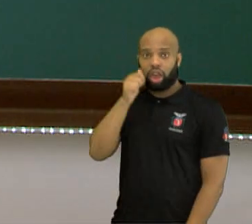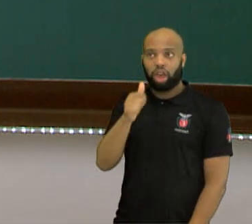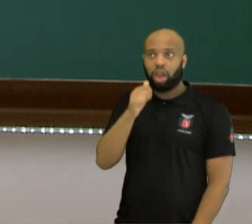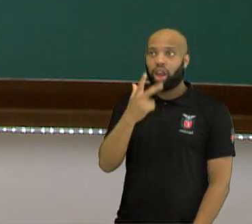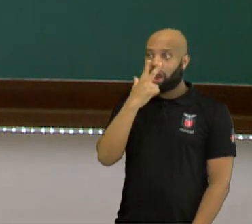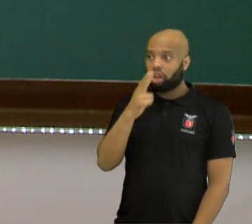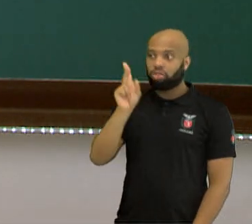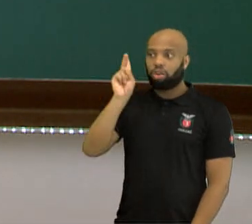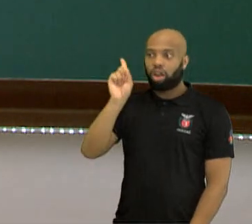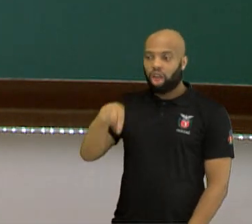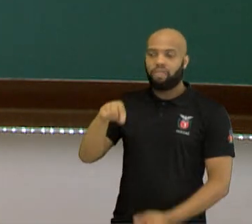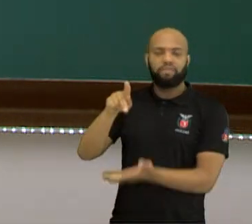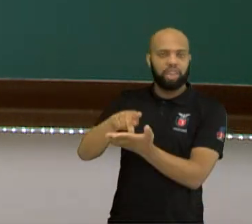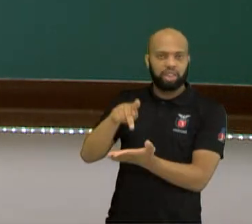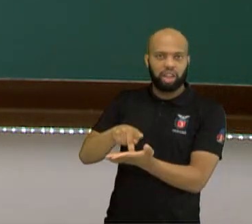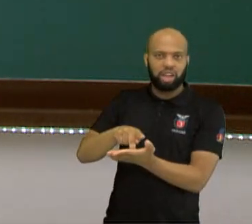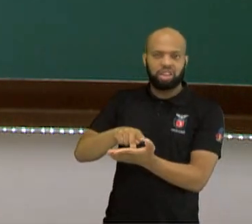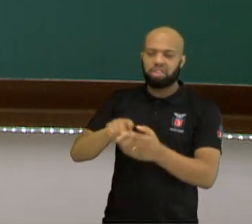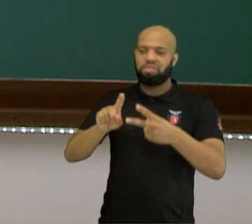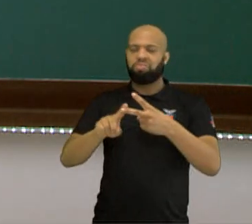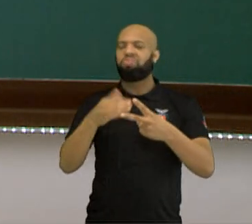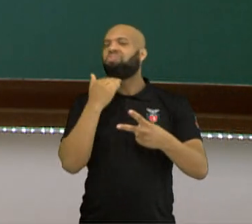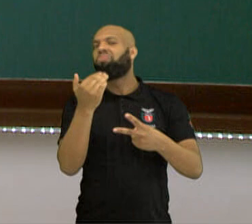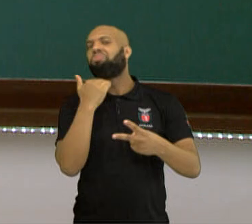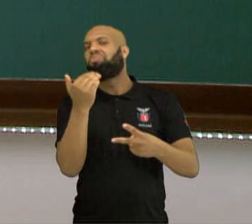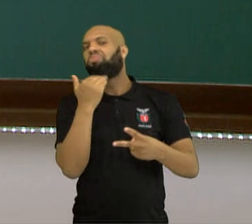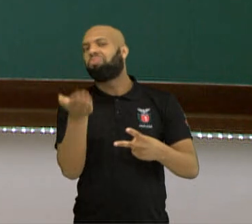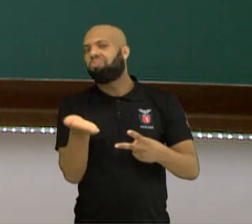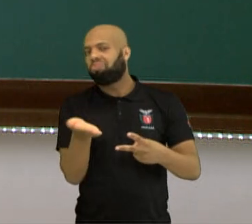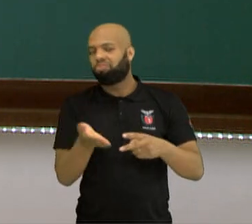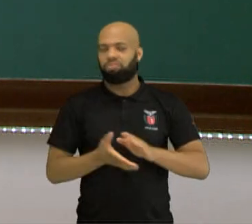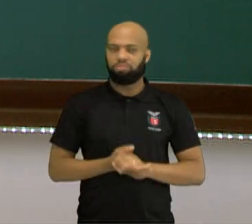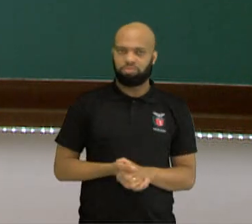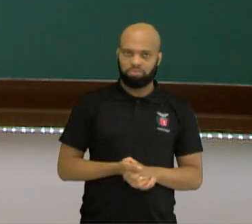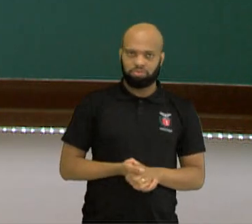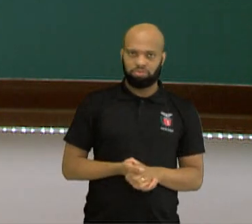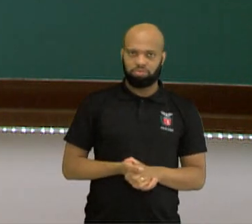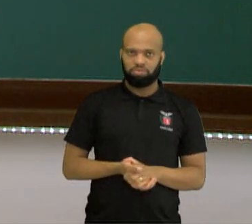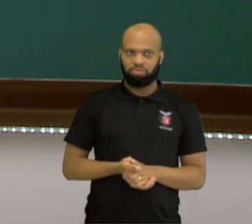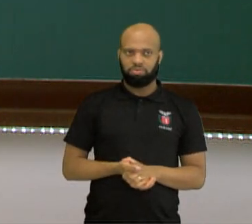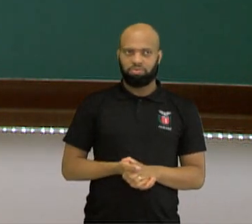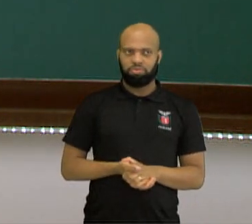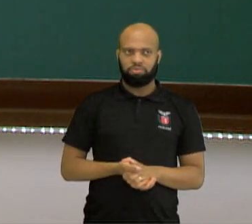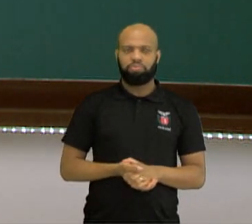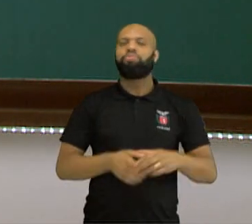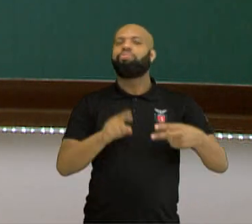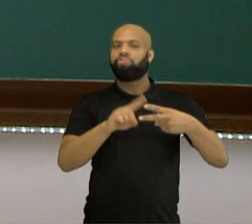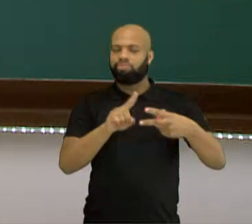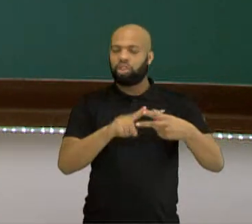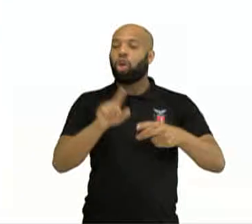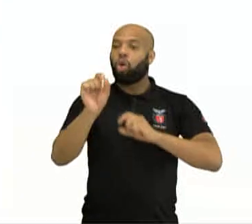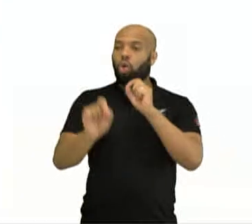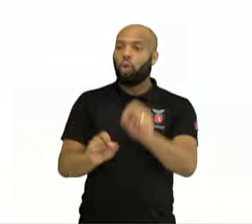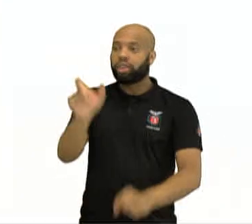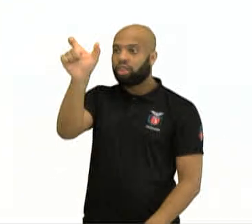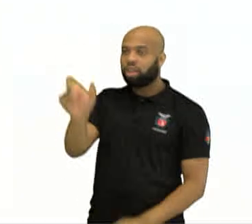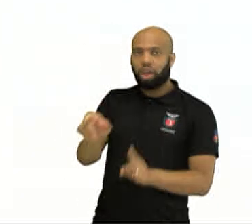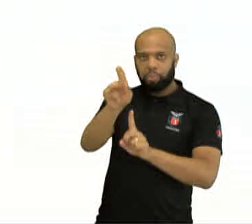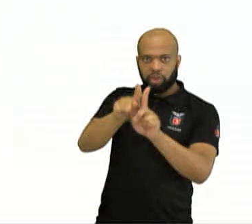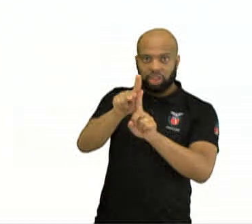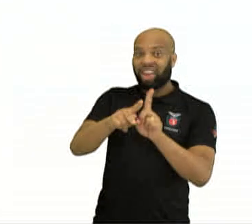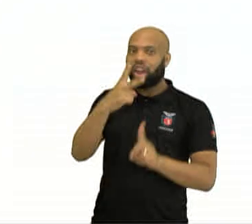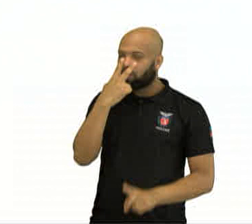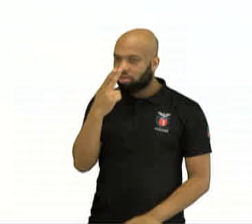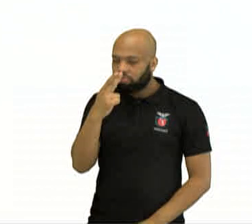a suspeita não se confirma, é infundada? Tá curioso, né? A suspeita da personagem se